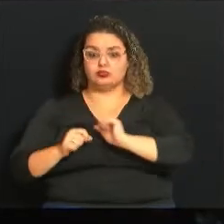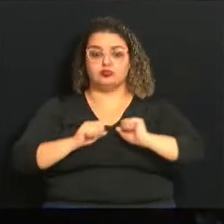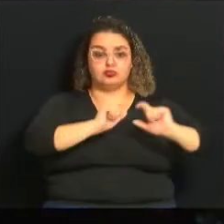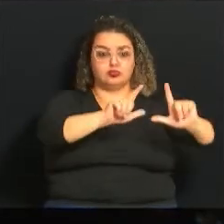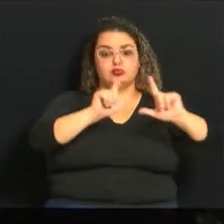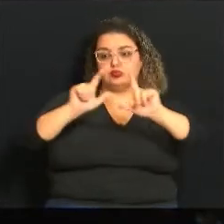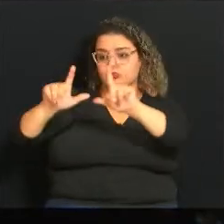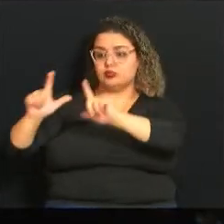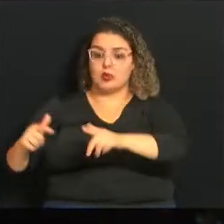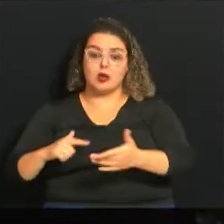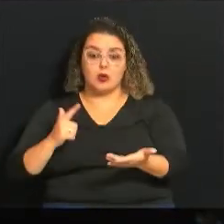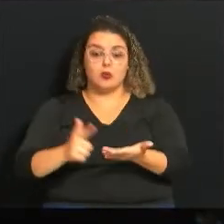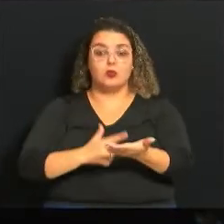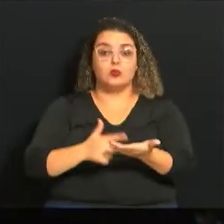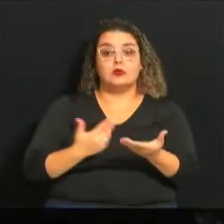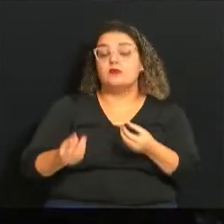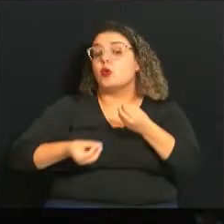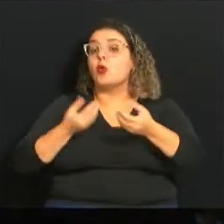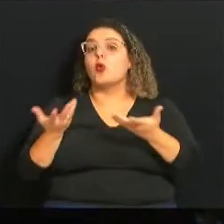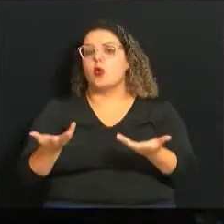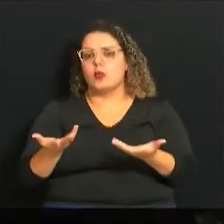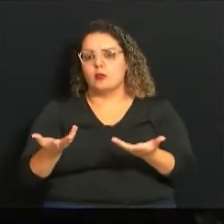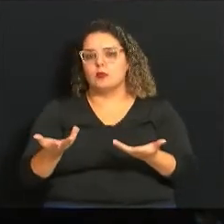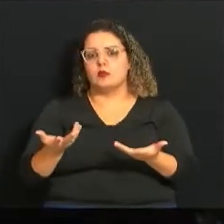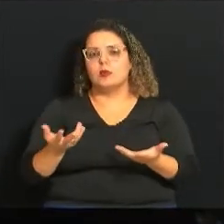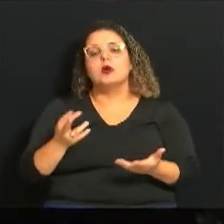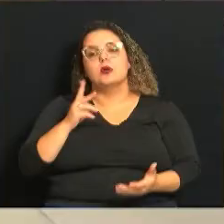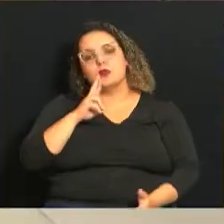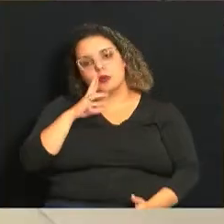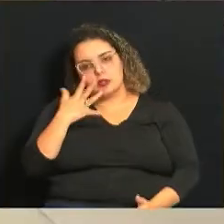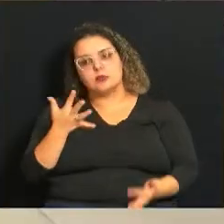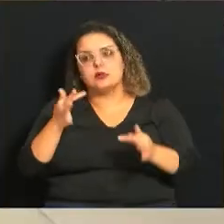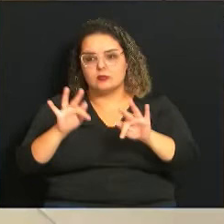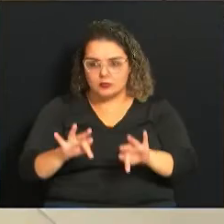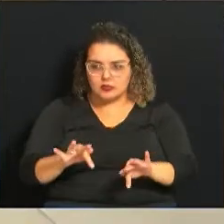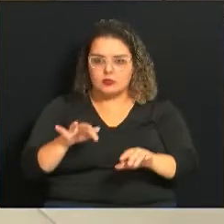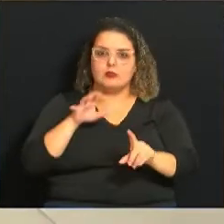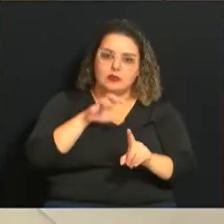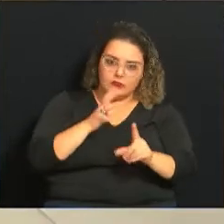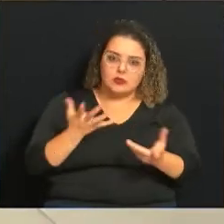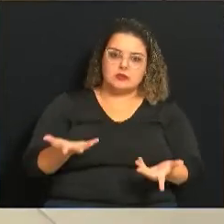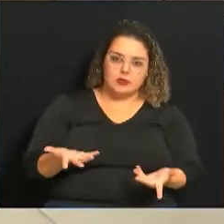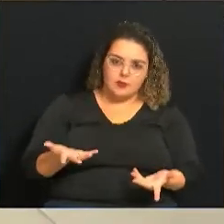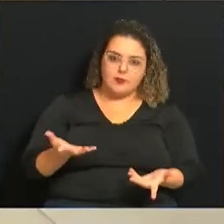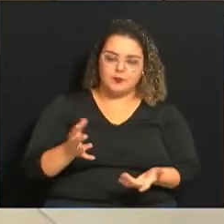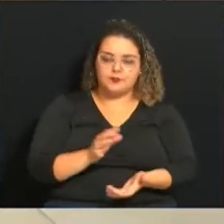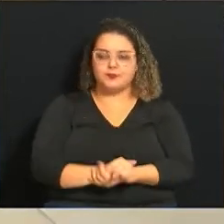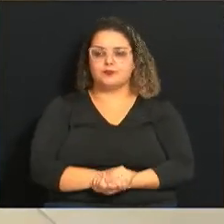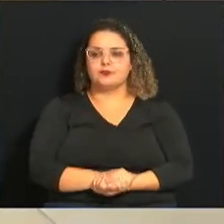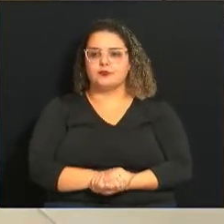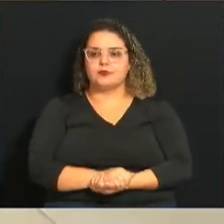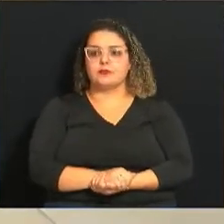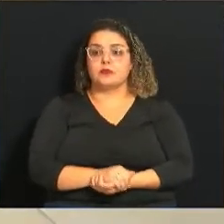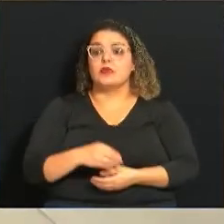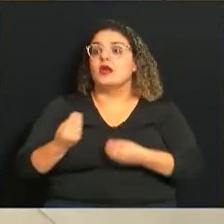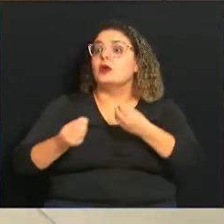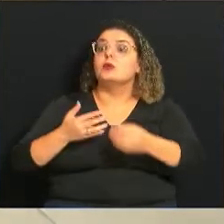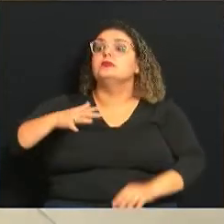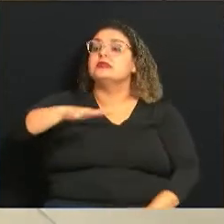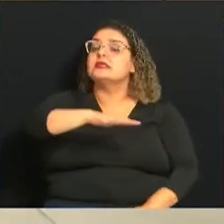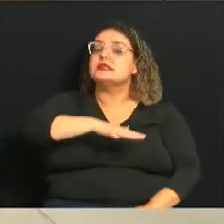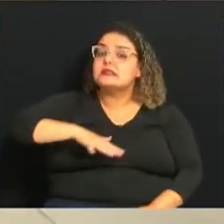vai influenciar no resultado final daquela imagem. Entendi. Como está o mercado